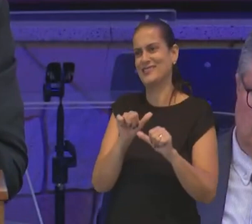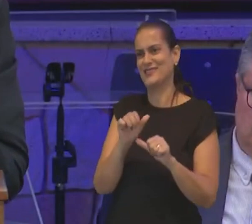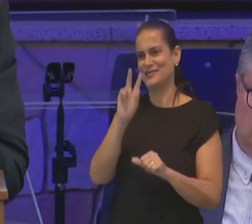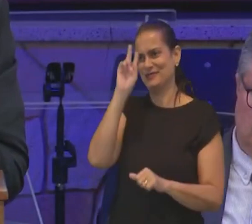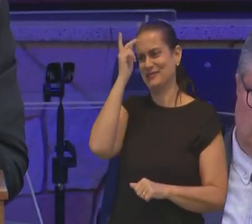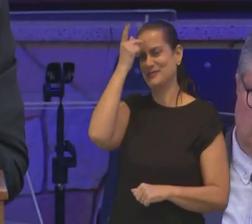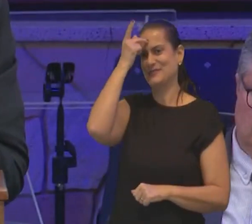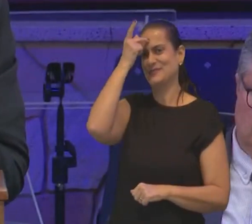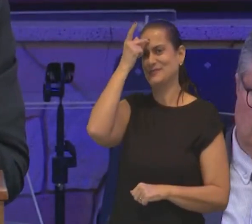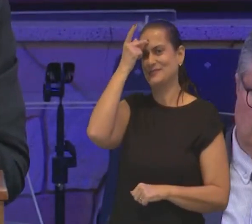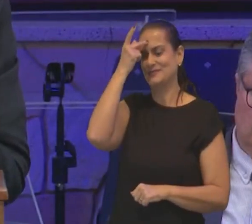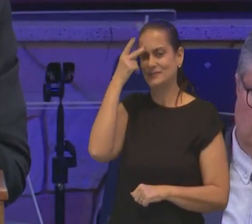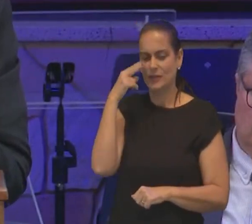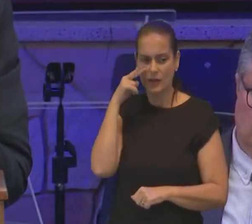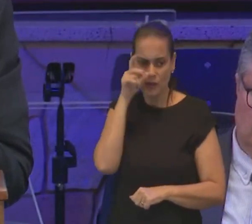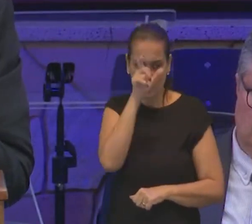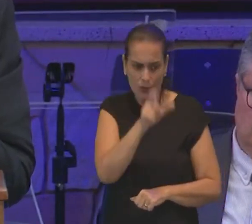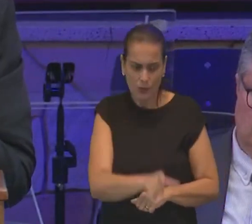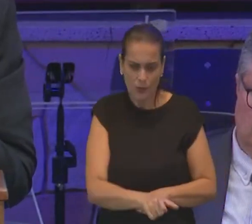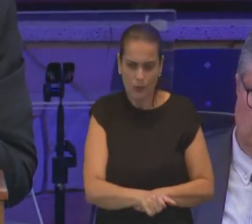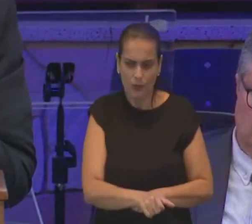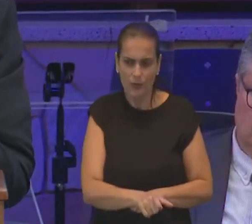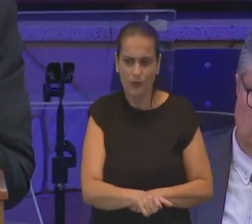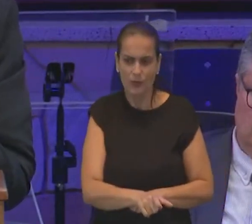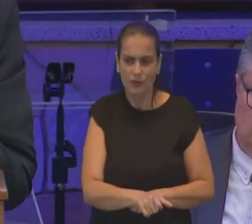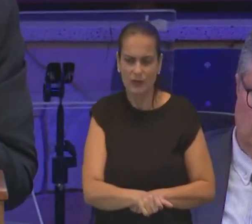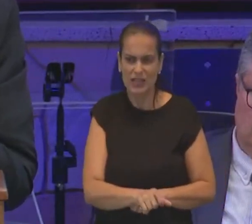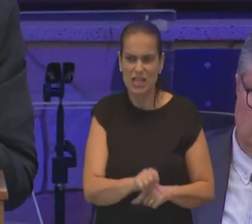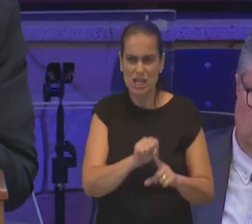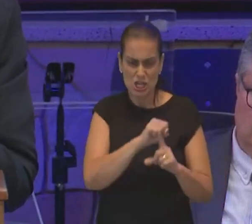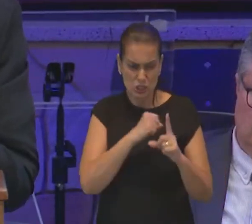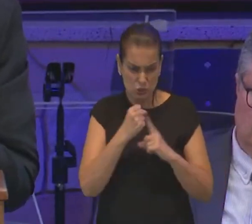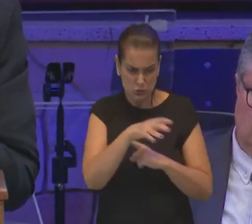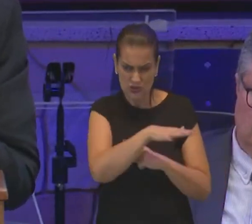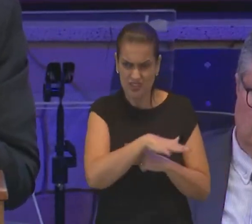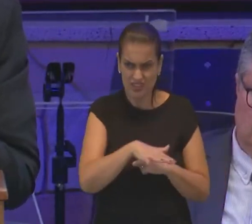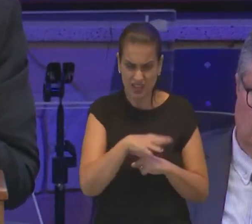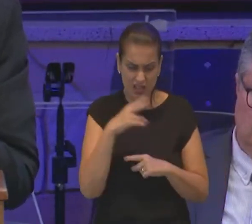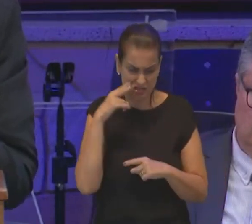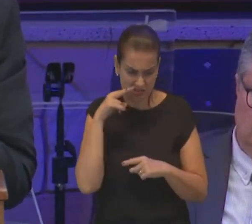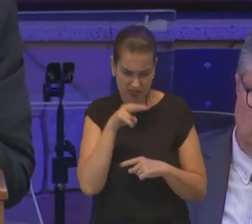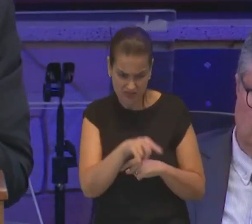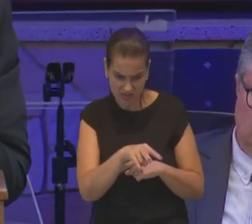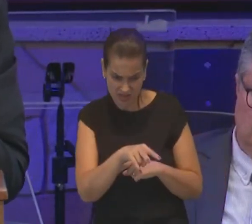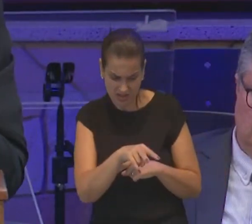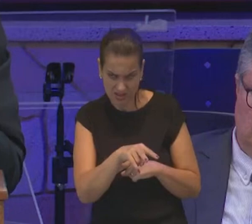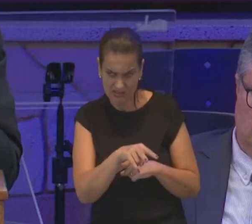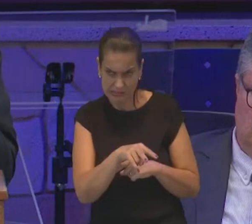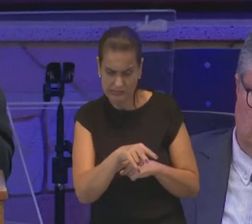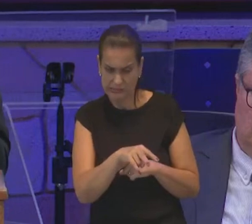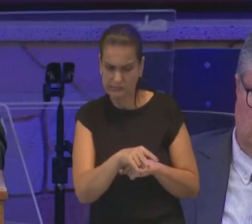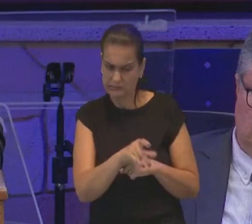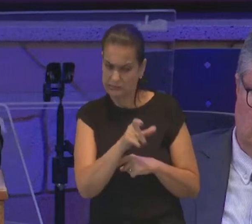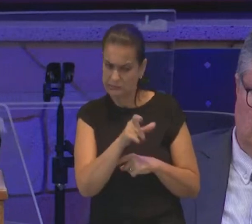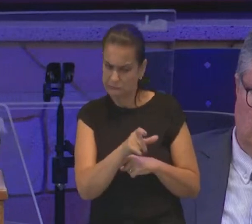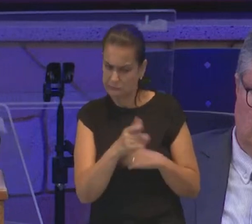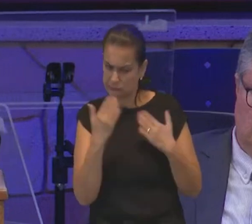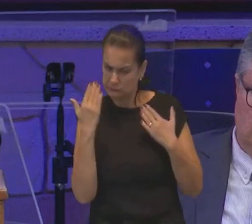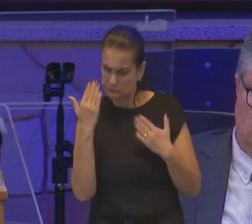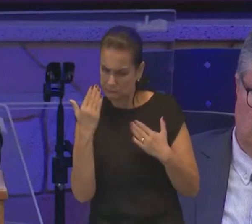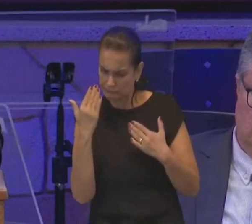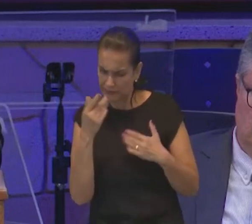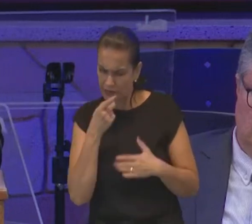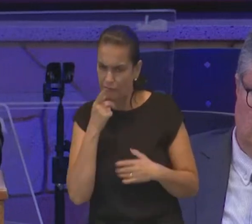A gente olhava para a sociedade olha para um camarada desse, para uma pessoa dessa, e